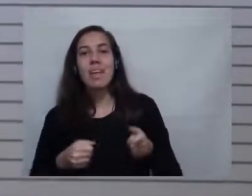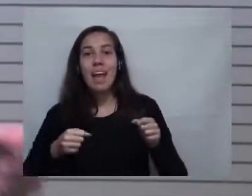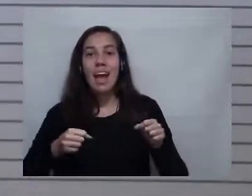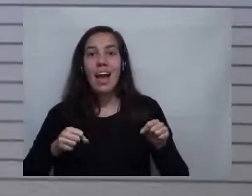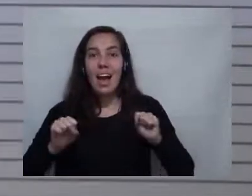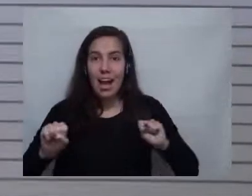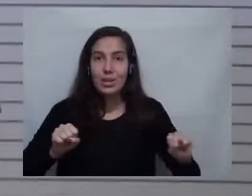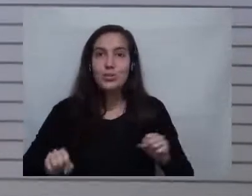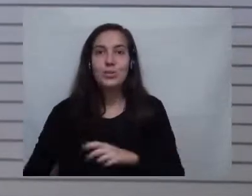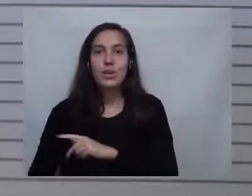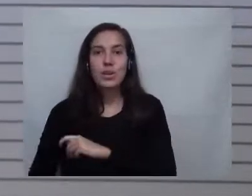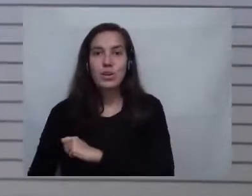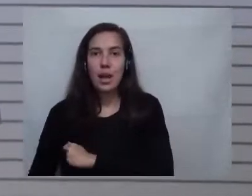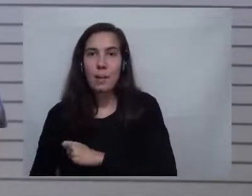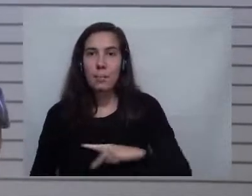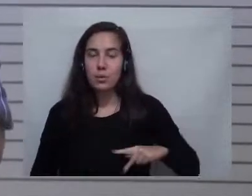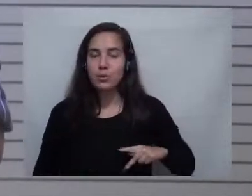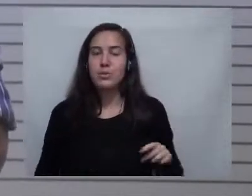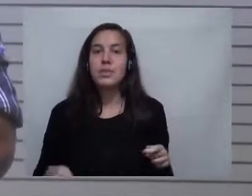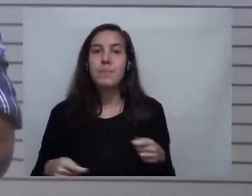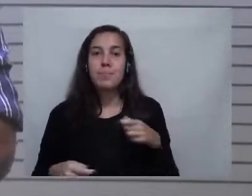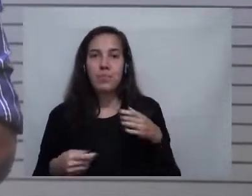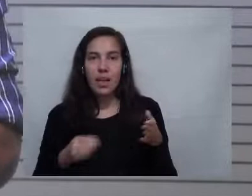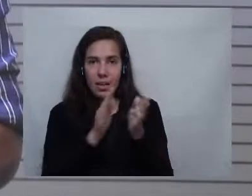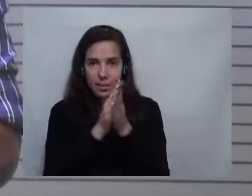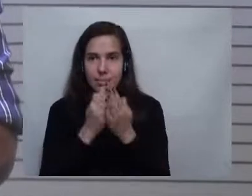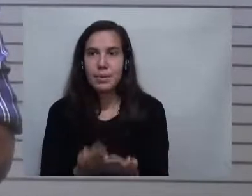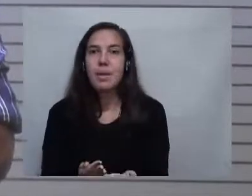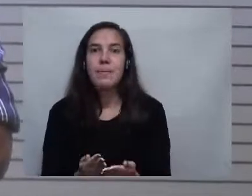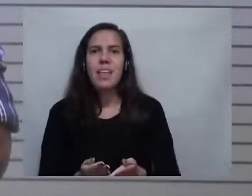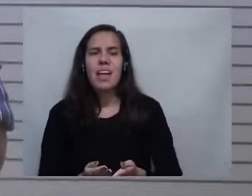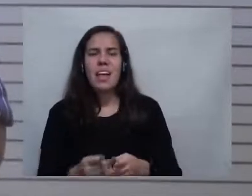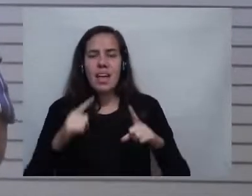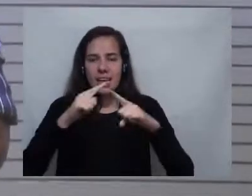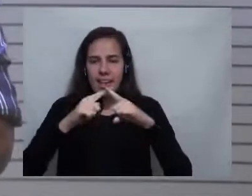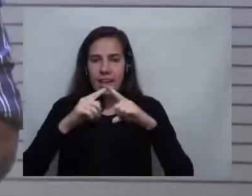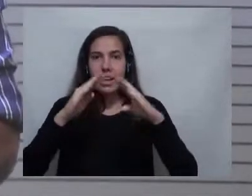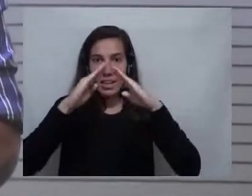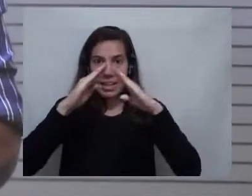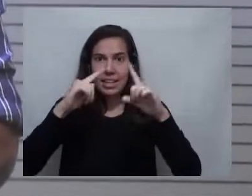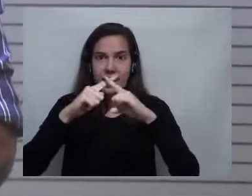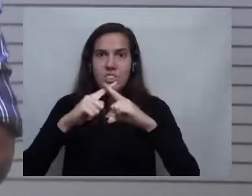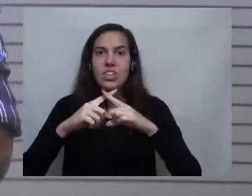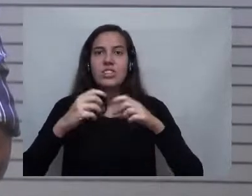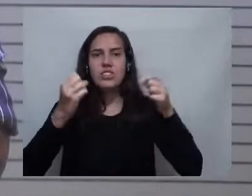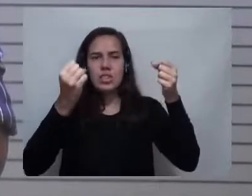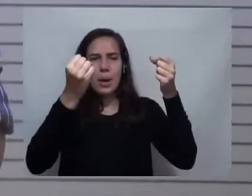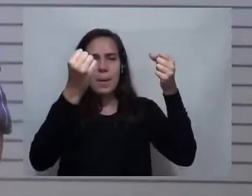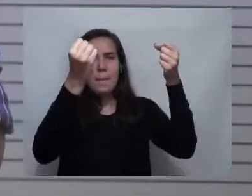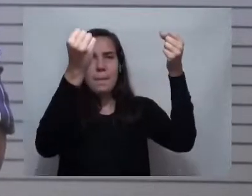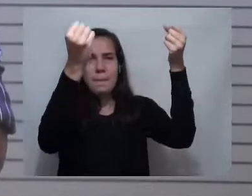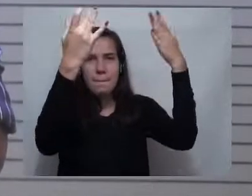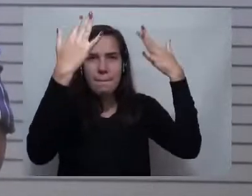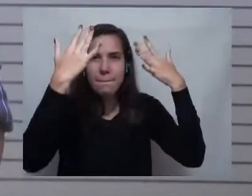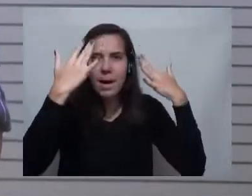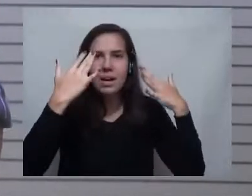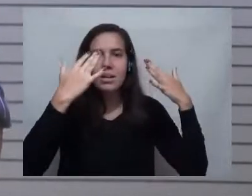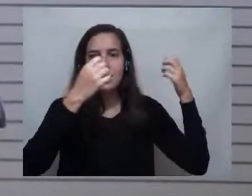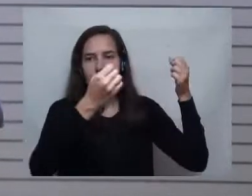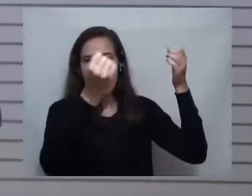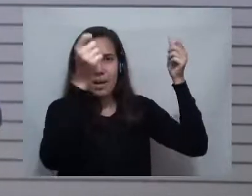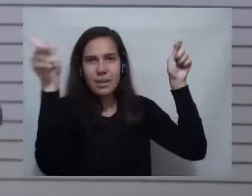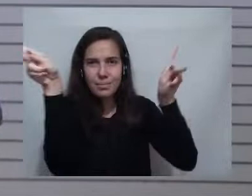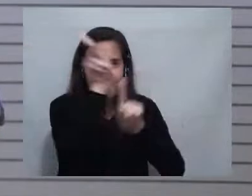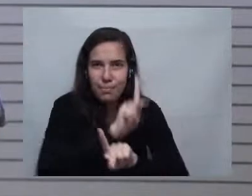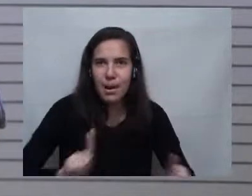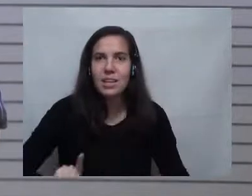na verdade tinha paz por toda a Judeia Galileia e Samaria edificando-se E caminhando no temor do senhor e no conforto do